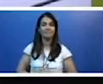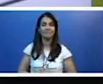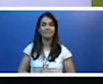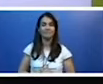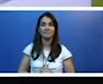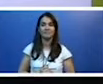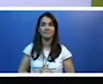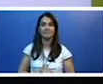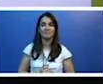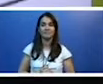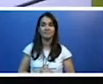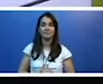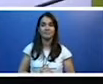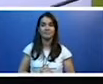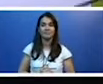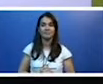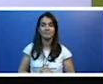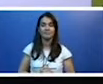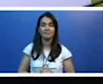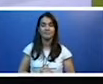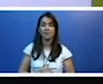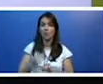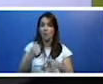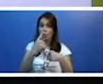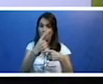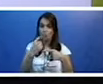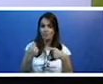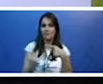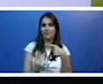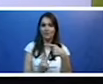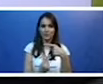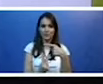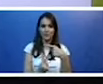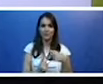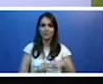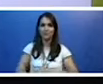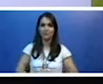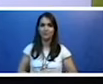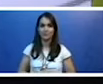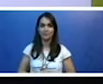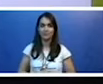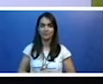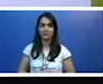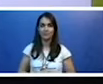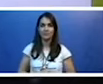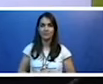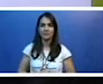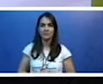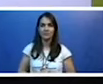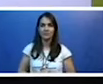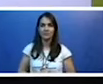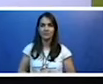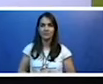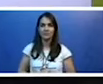Resumindo, 1 para 2. Certo?